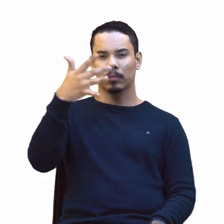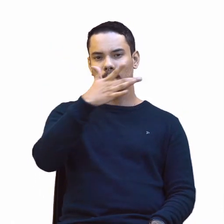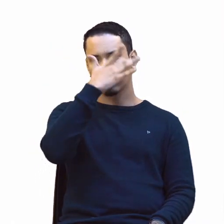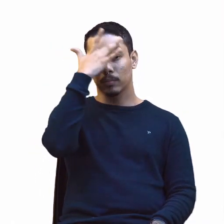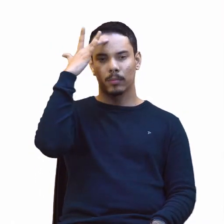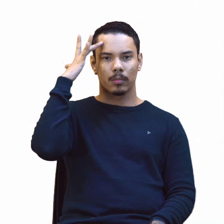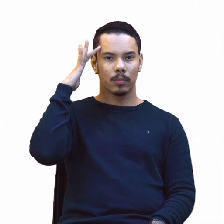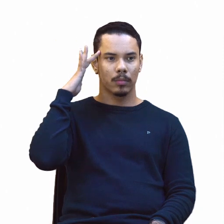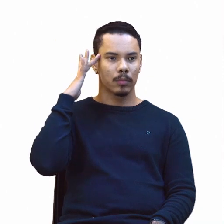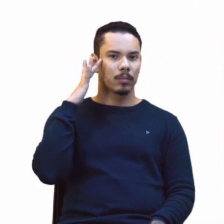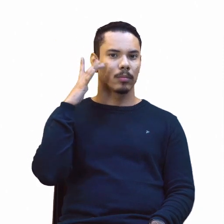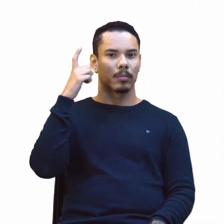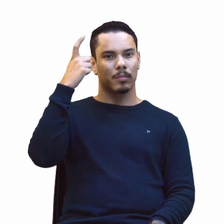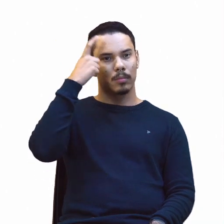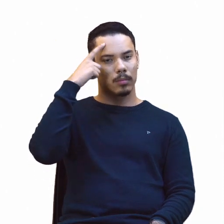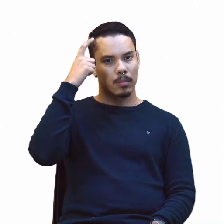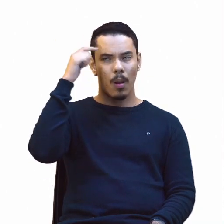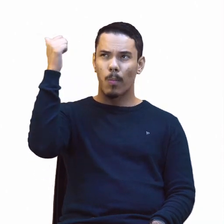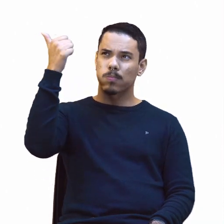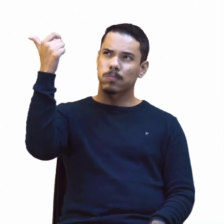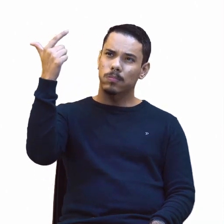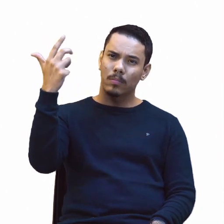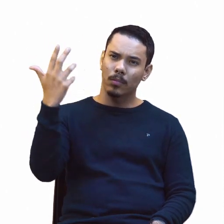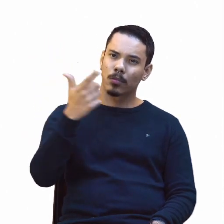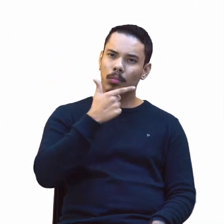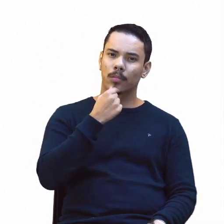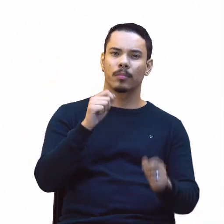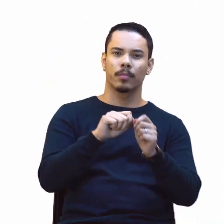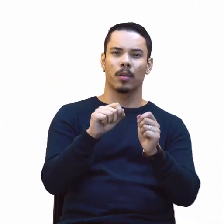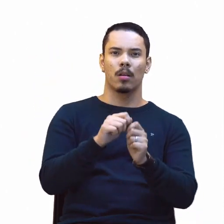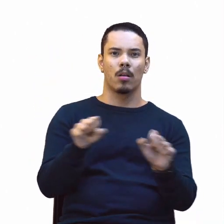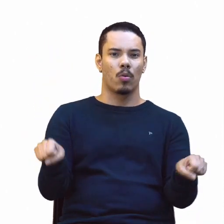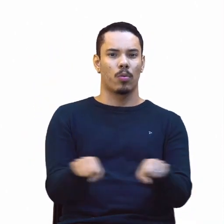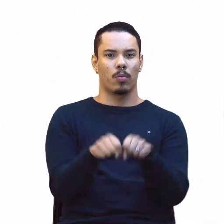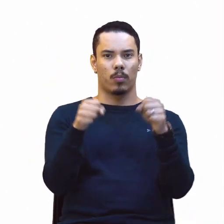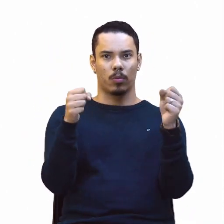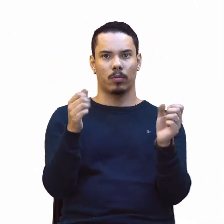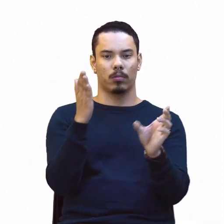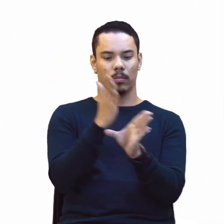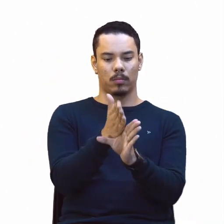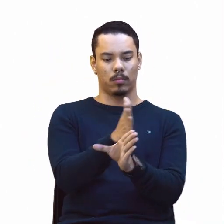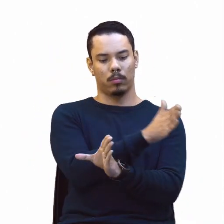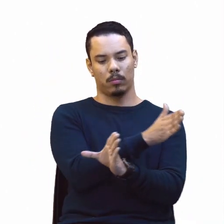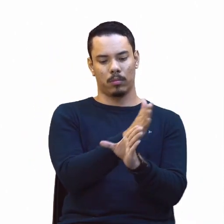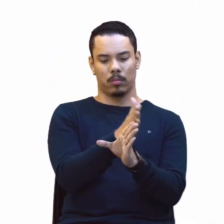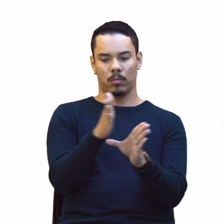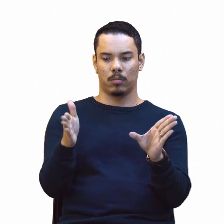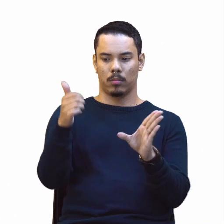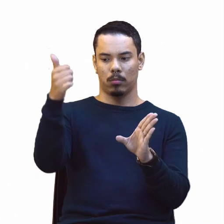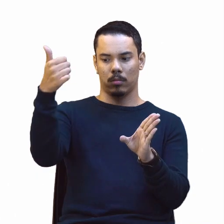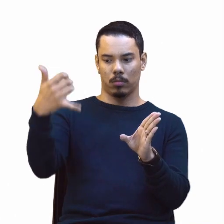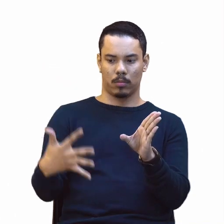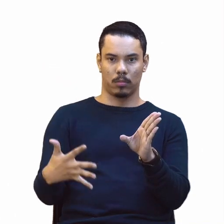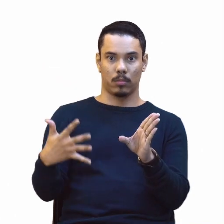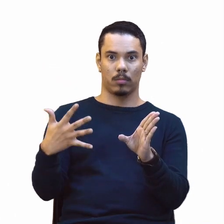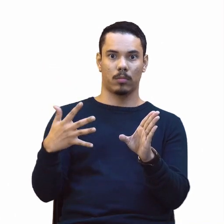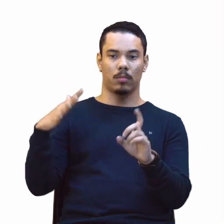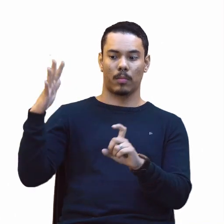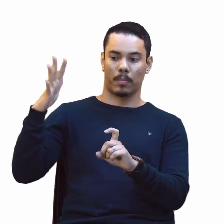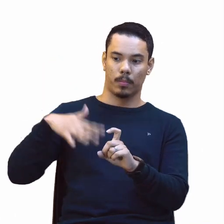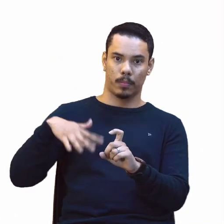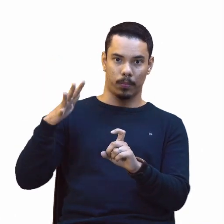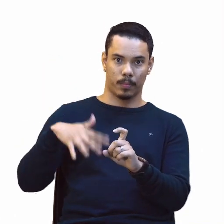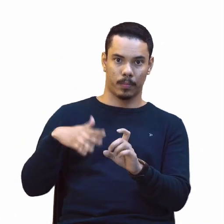gregos iniciaram um processo de ruptura, né? Separação com as explicações míticas, né, dos mitos